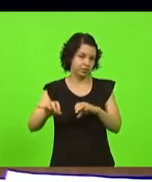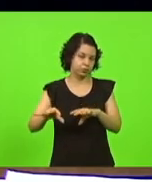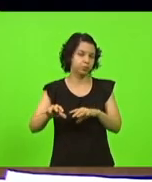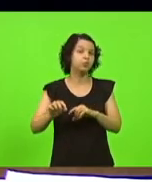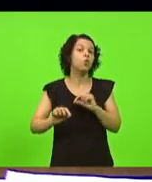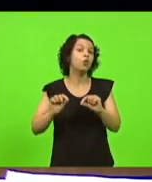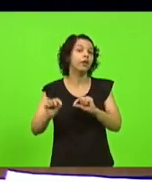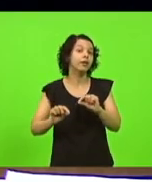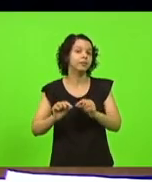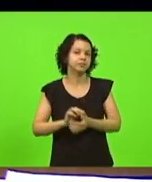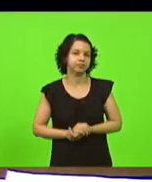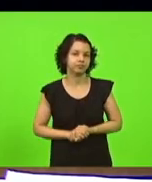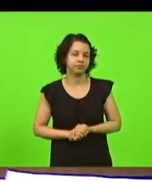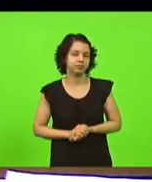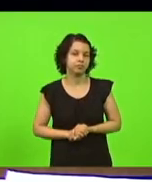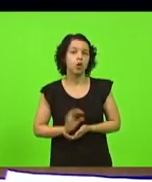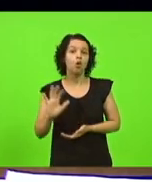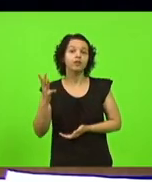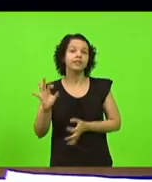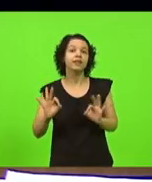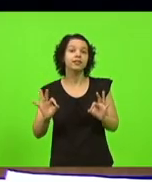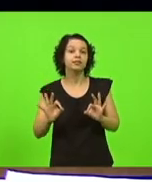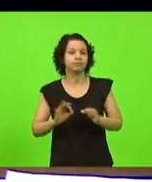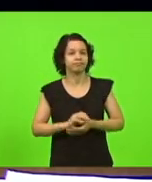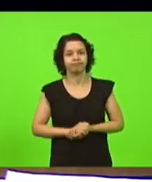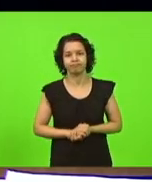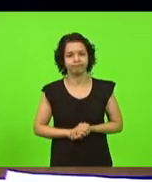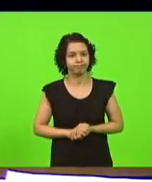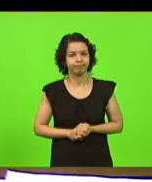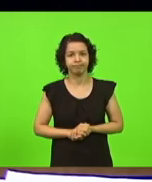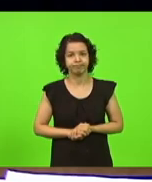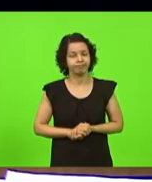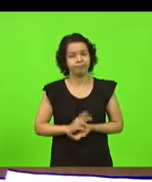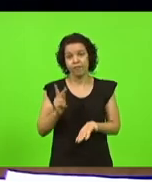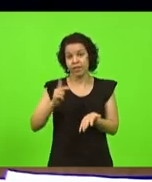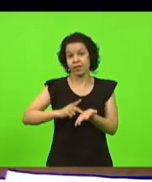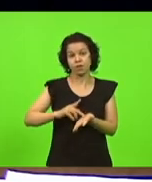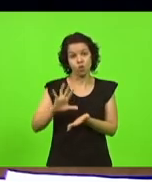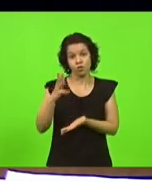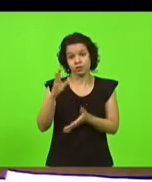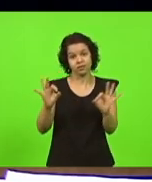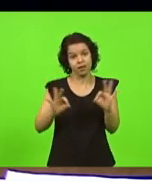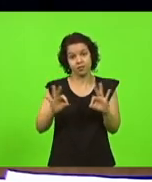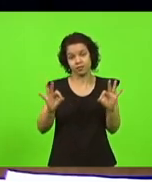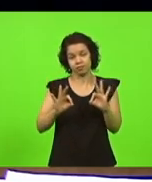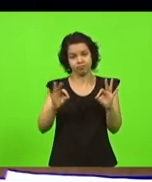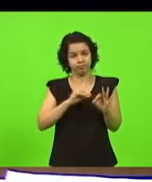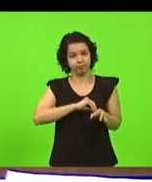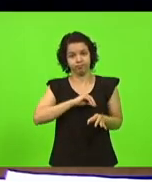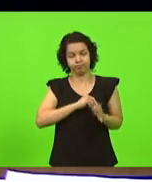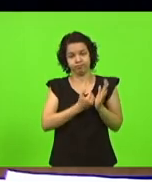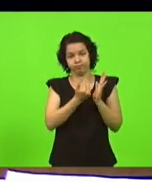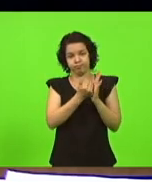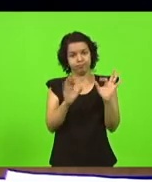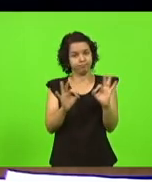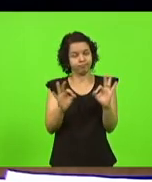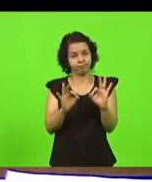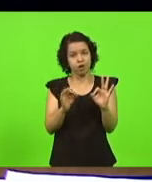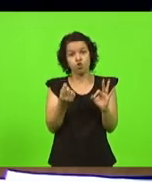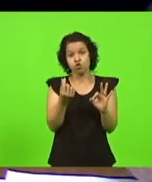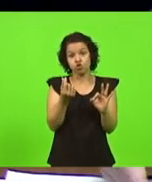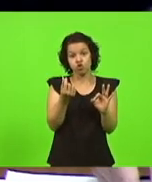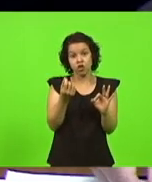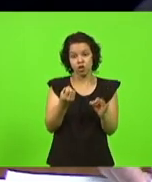Não acontece nada de reajuste. Na prática, é nada. Na prática, o governo dá o dinheiro,